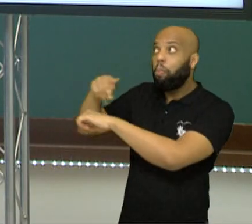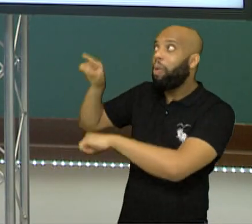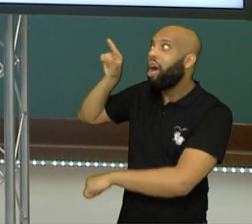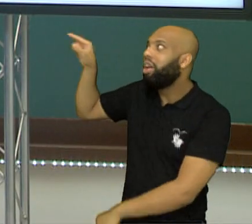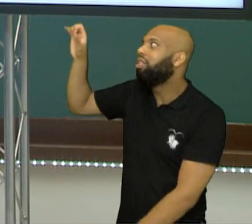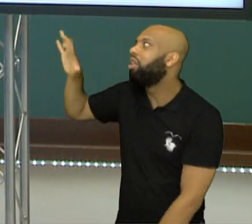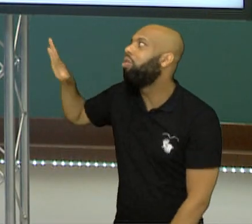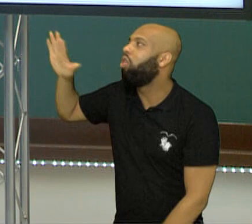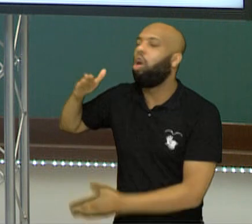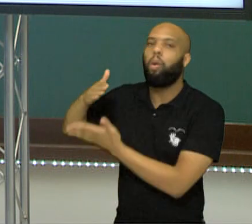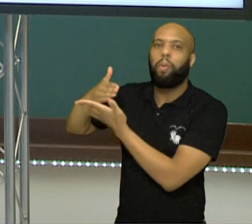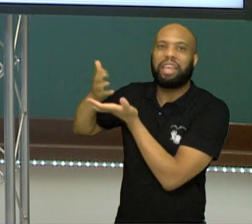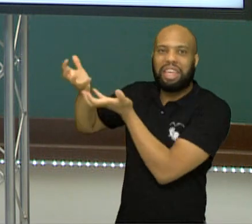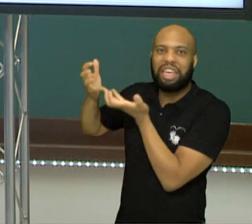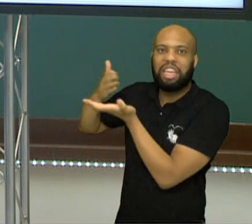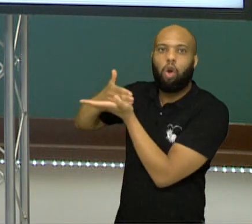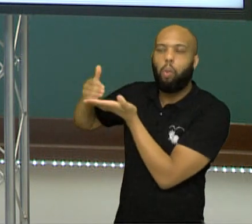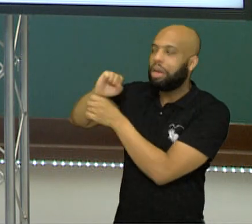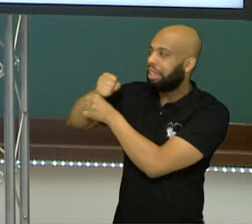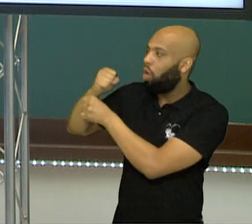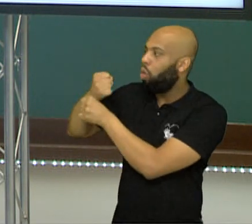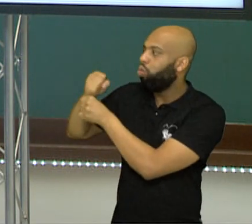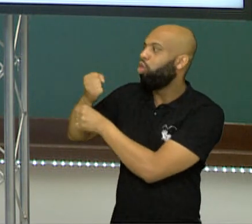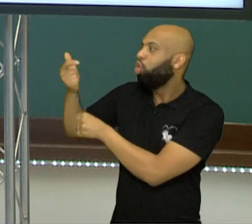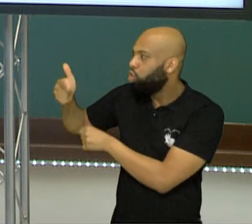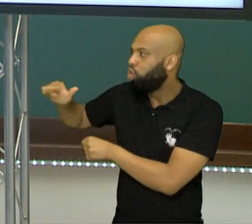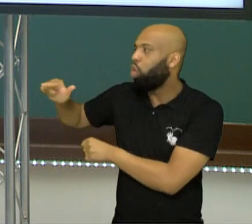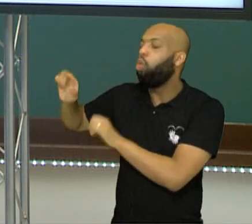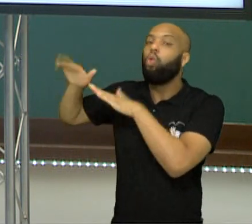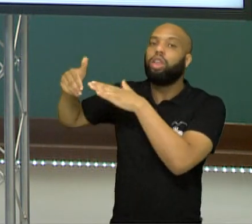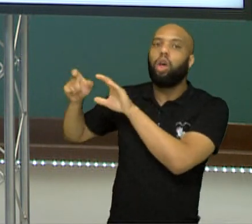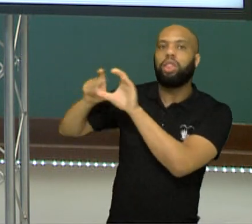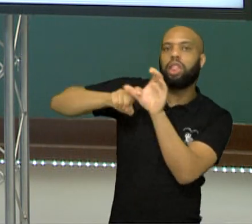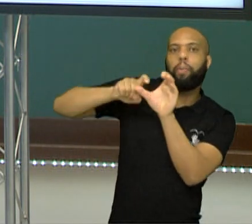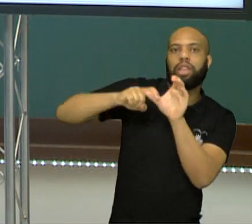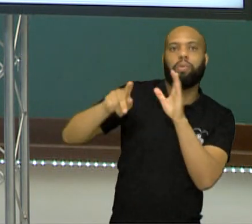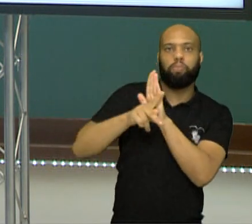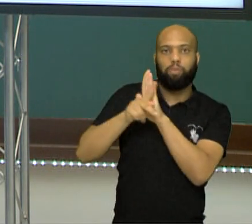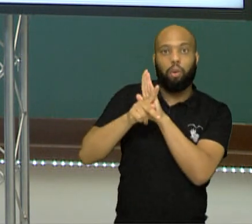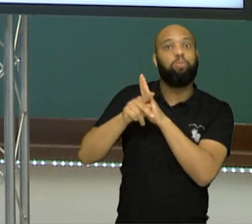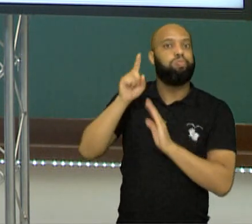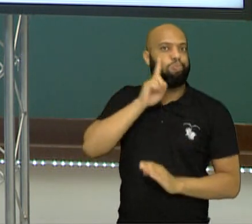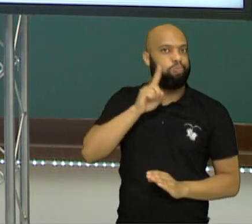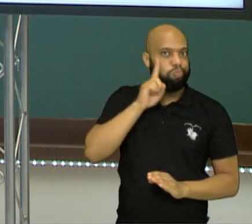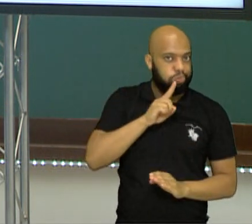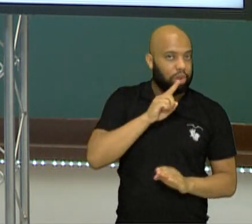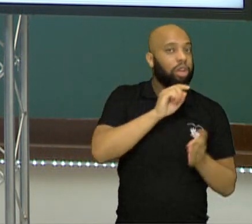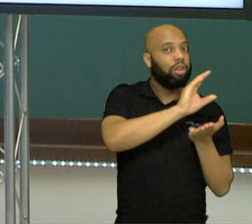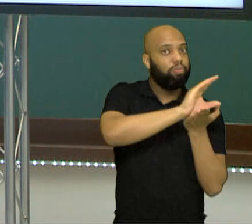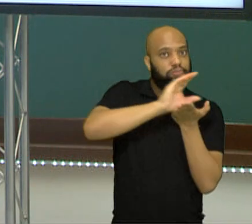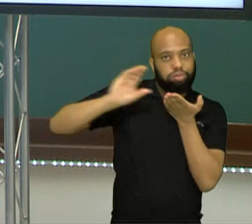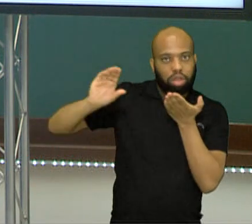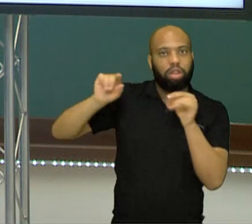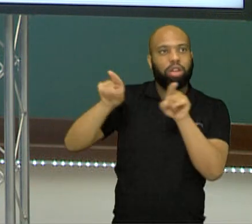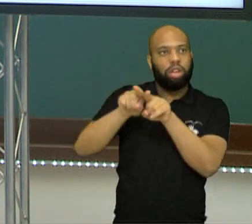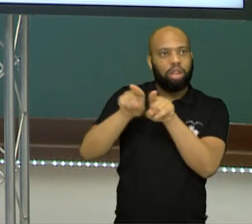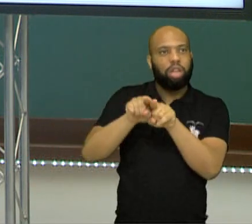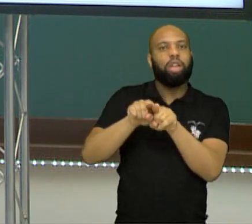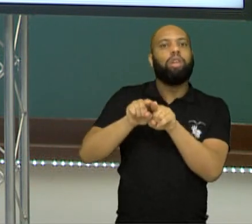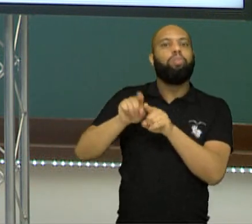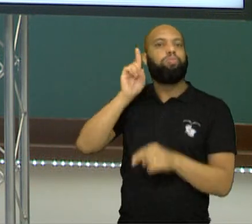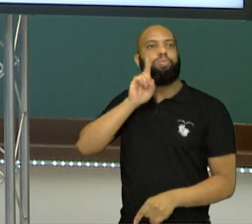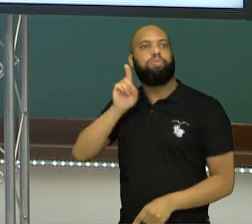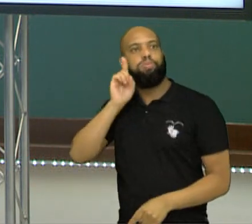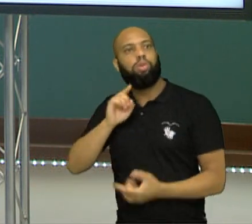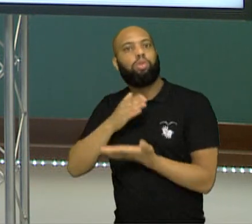processo de reconstrução. Então, esses países passaram a depender dos Estados Unidos, não só em empréstimos financeiros, mas também os Estados Unidos se